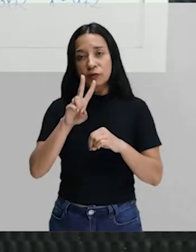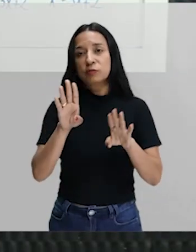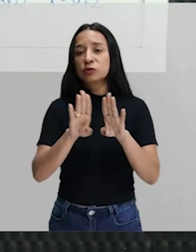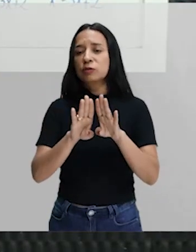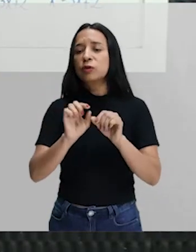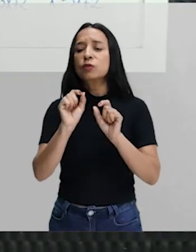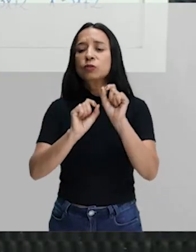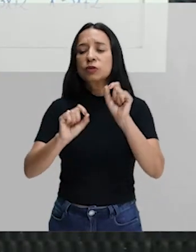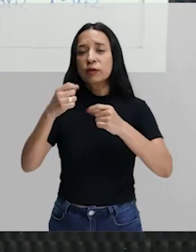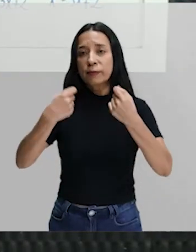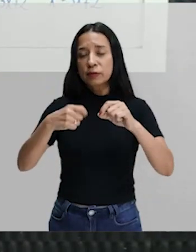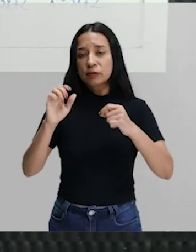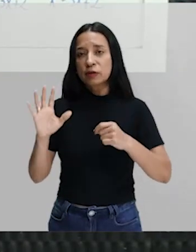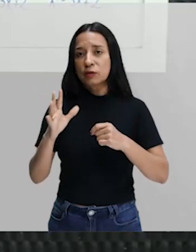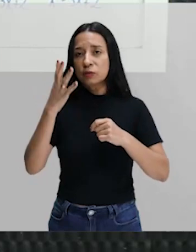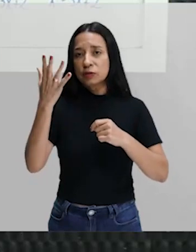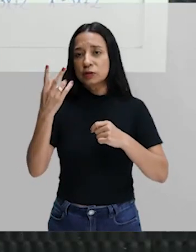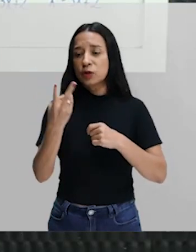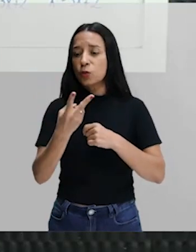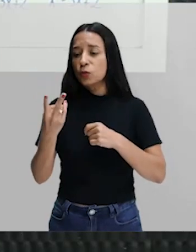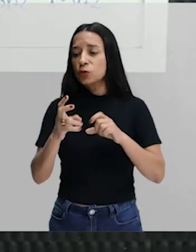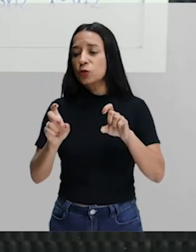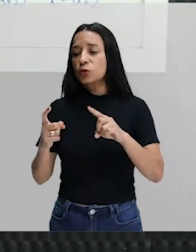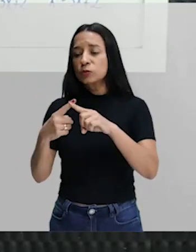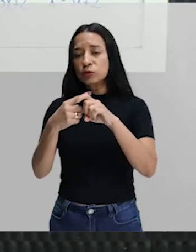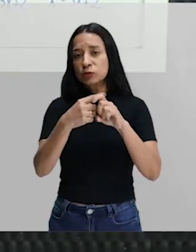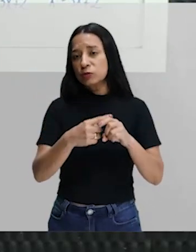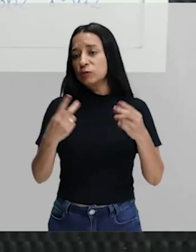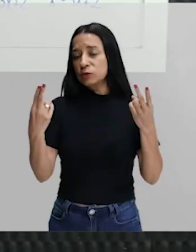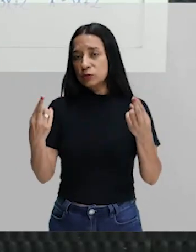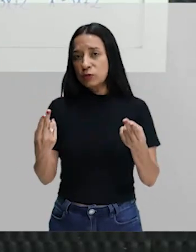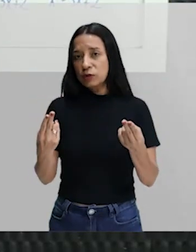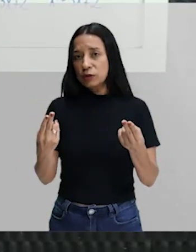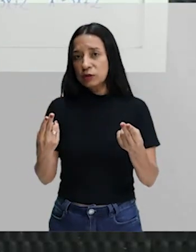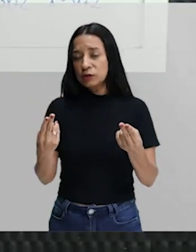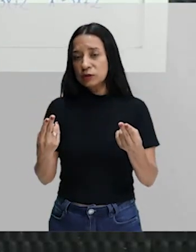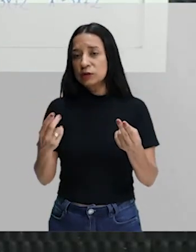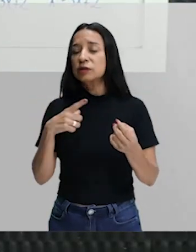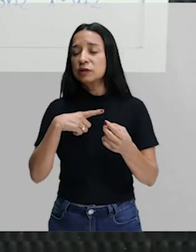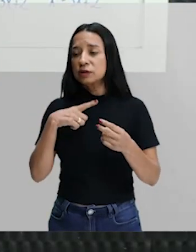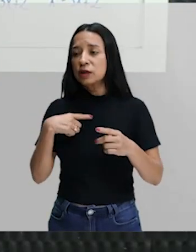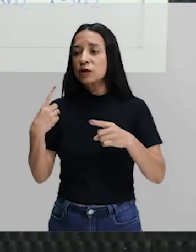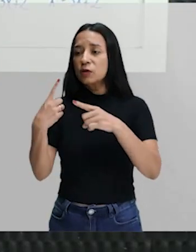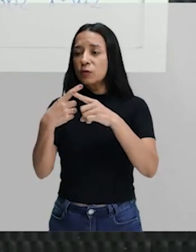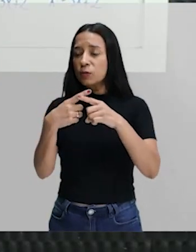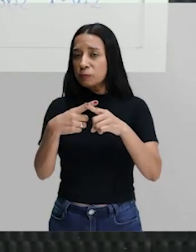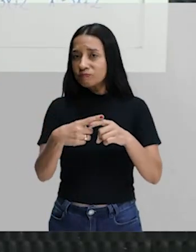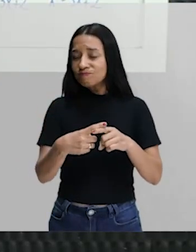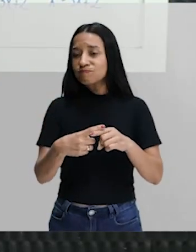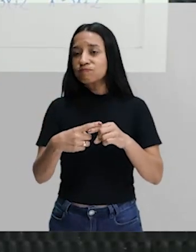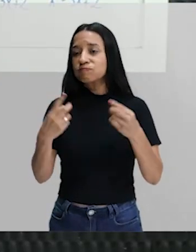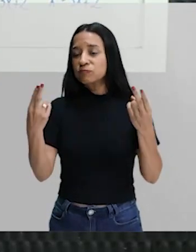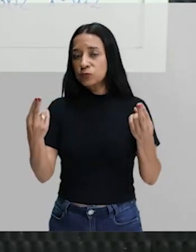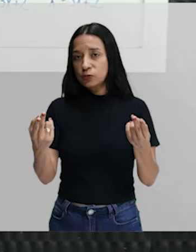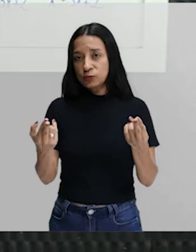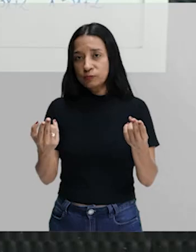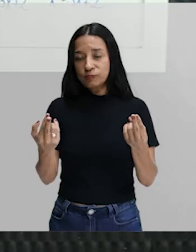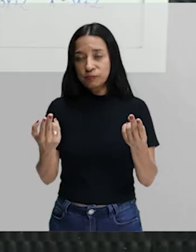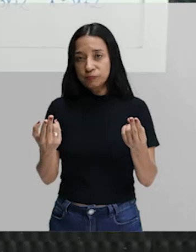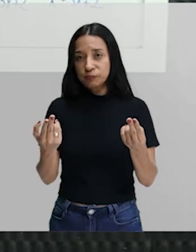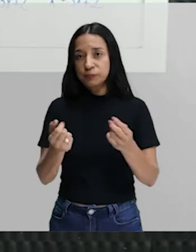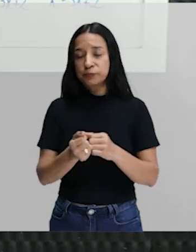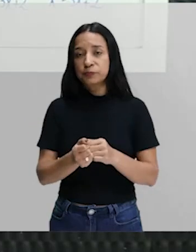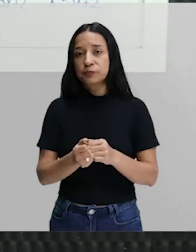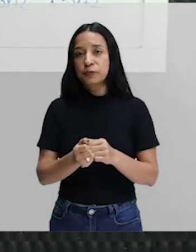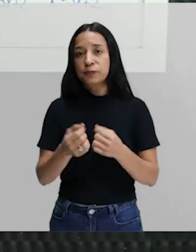para que os dois polinômios sejam chamados de idênticos, que haja uma identidade. Igualdade de polinômio é chamado